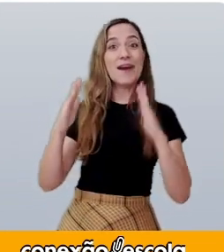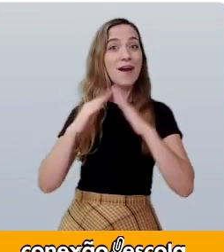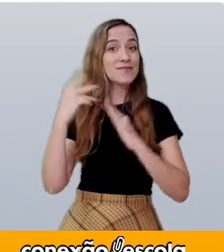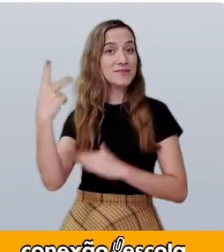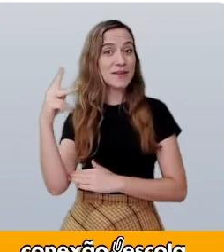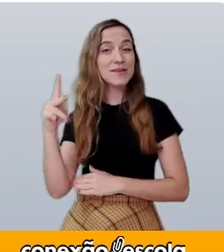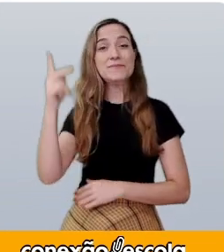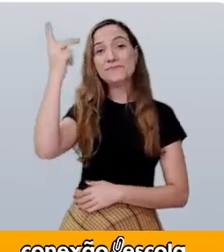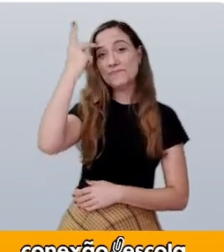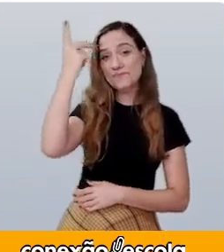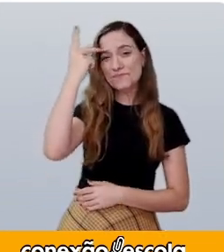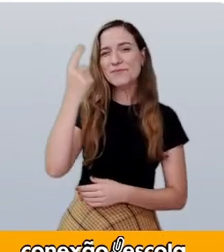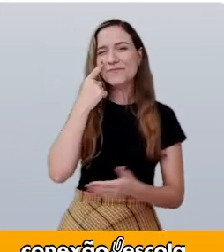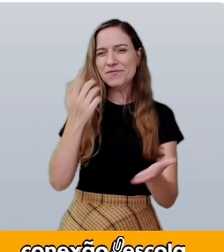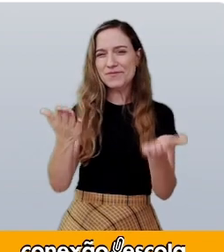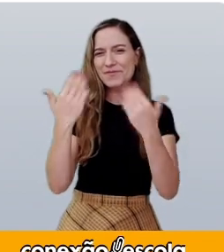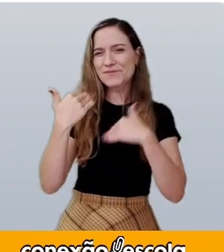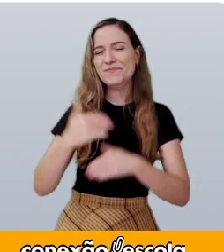ver.